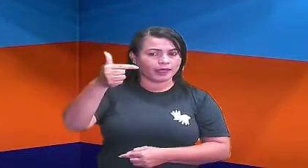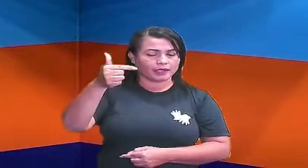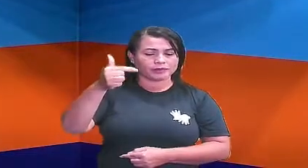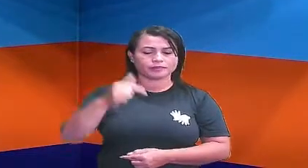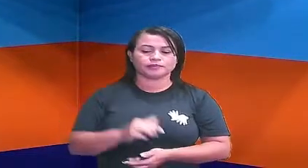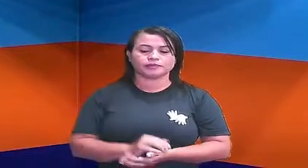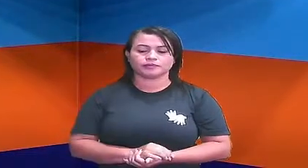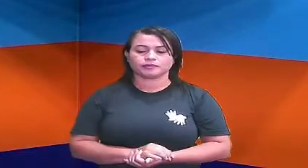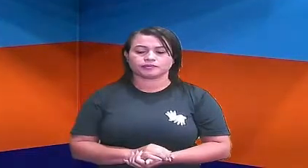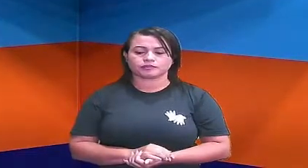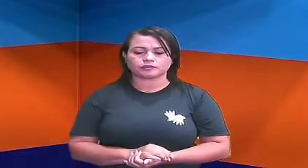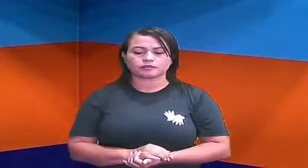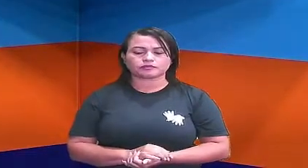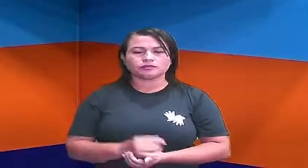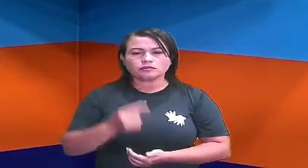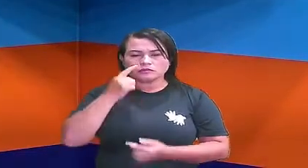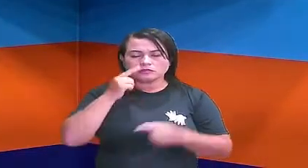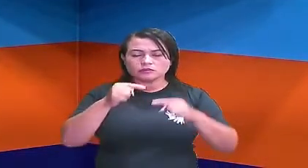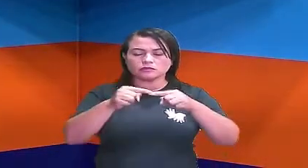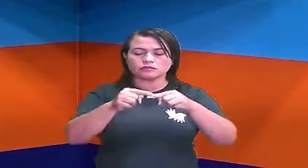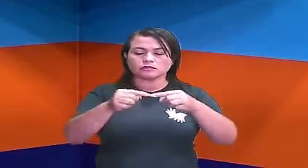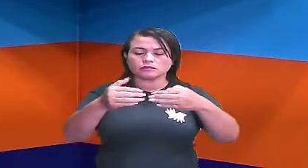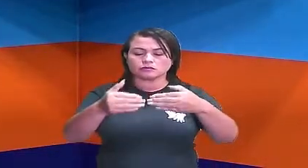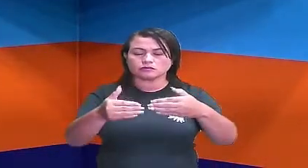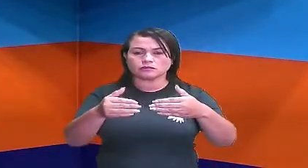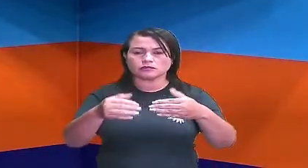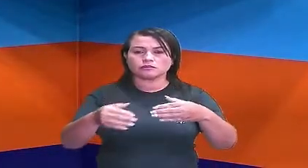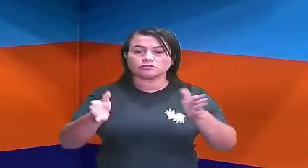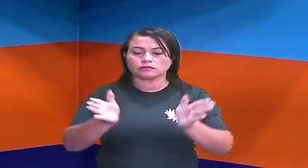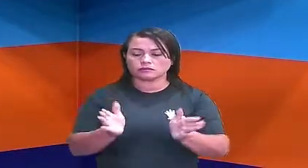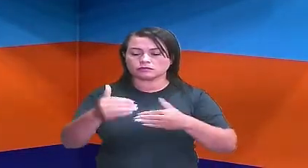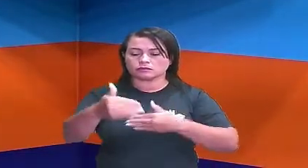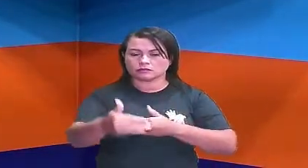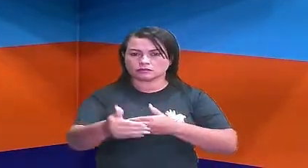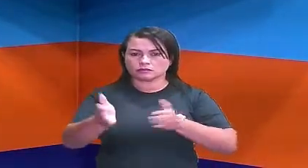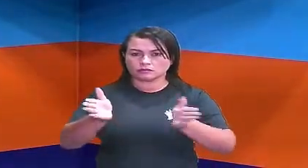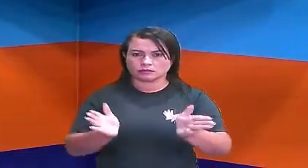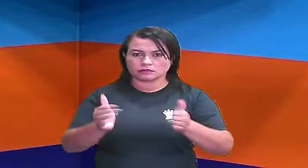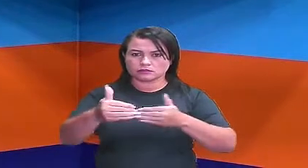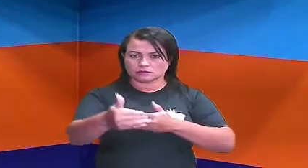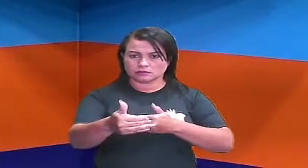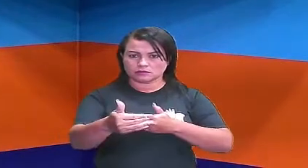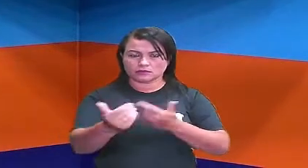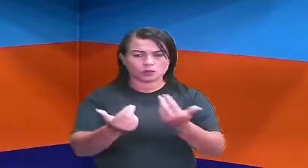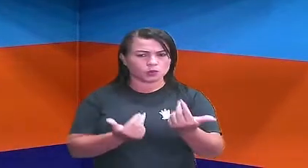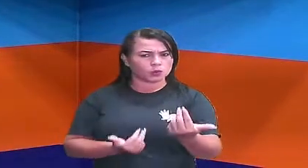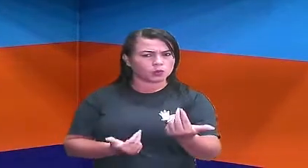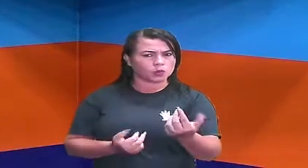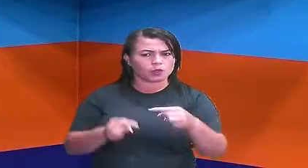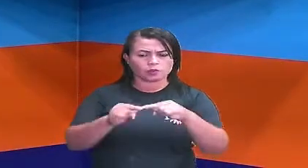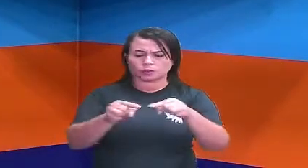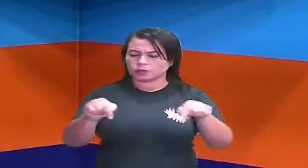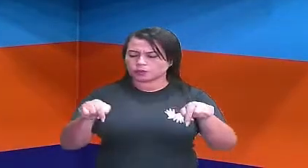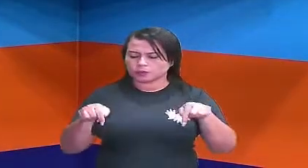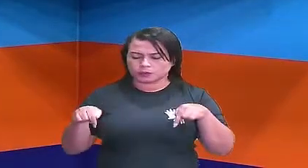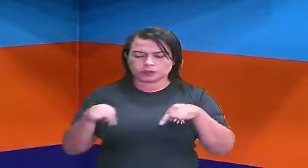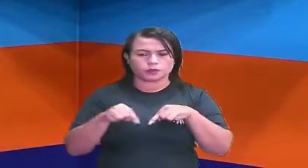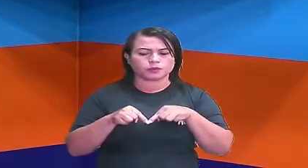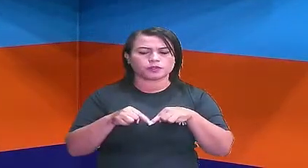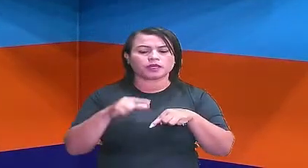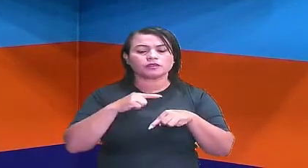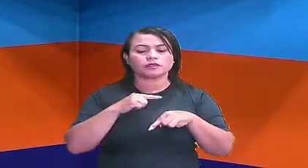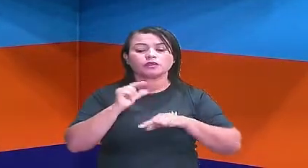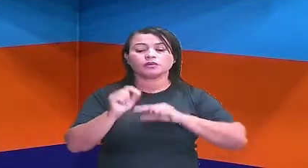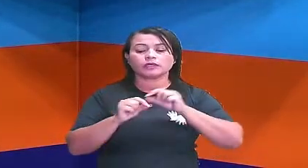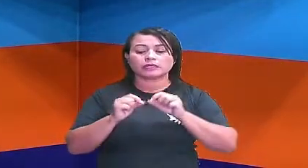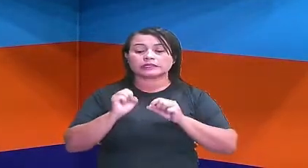nisso. Olha o quadrado, ele tem todas as medidas iguais. Então, se ele tem as medidas iguais, eu tenho a representação que